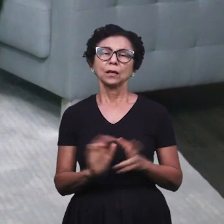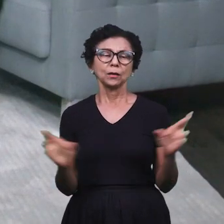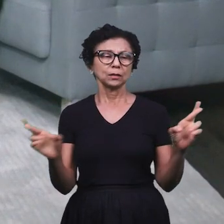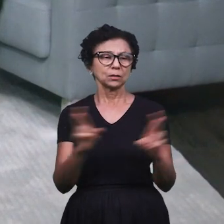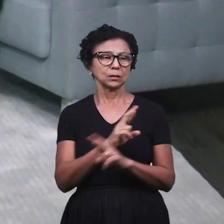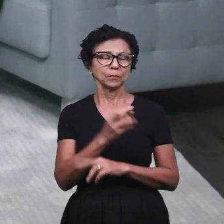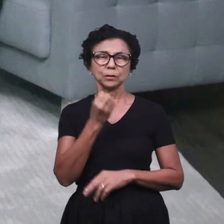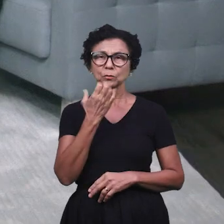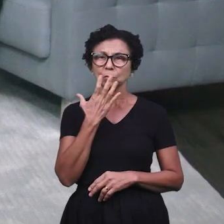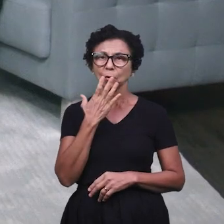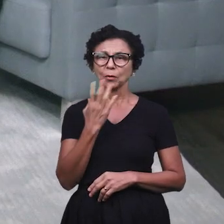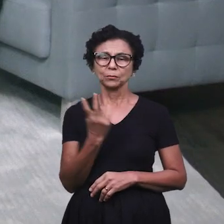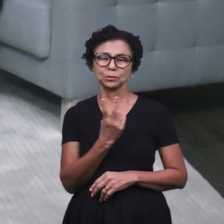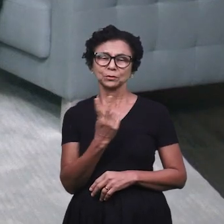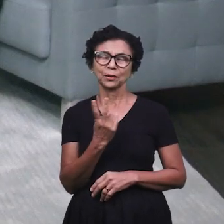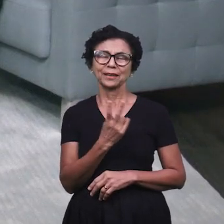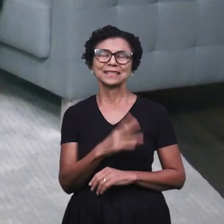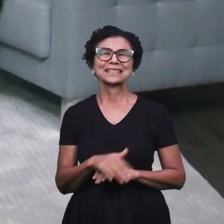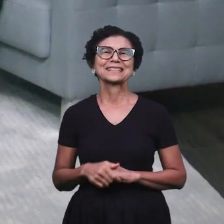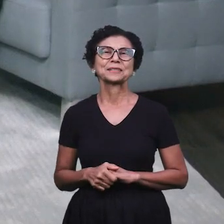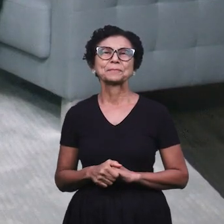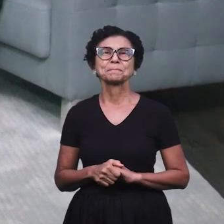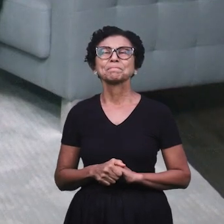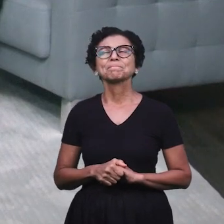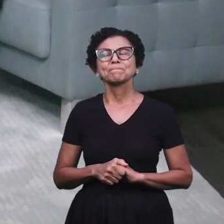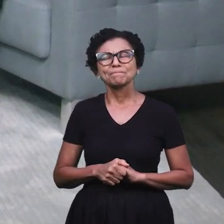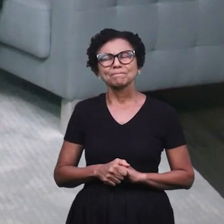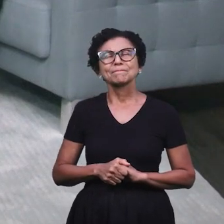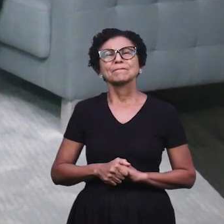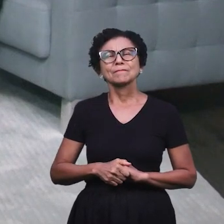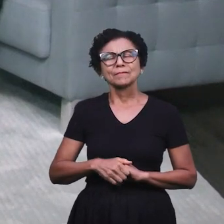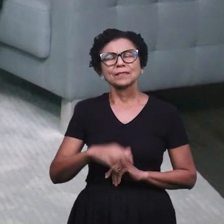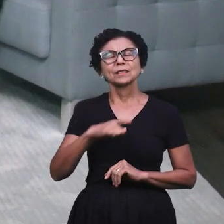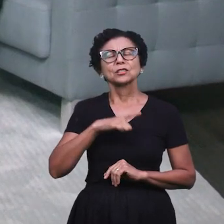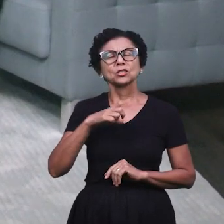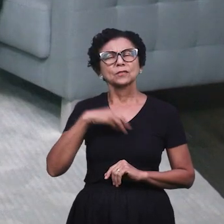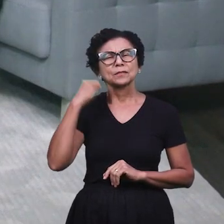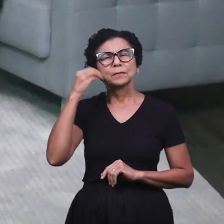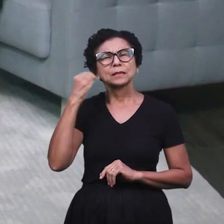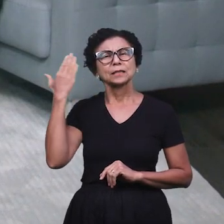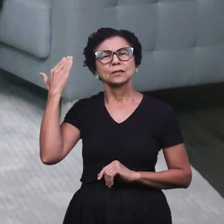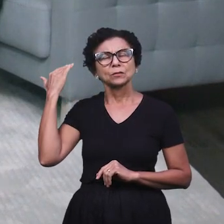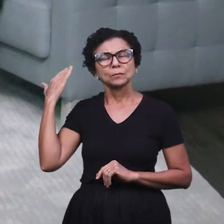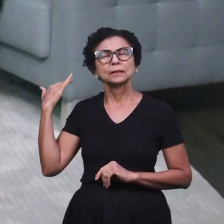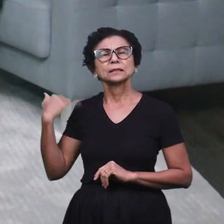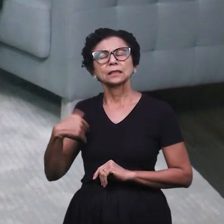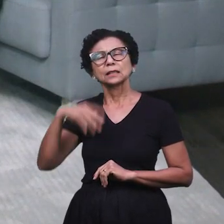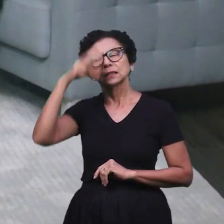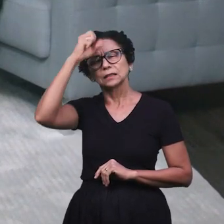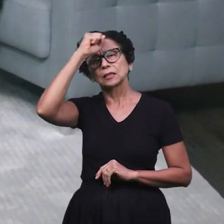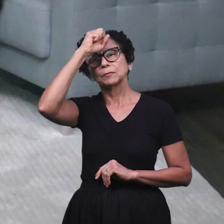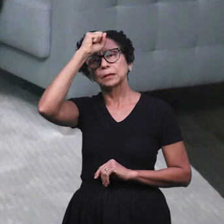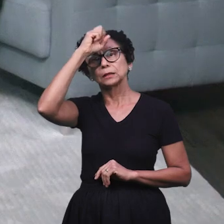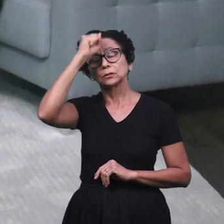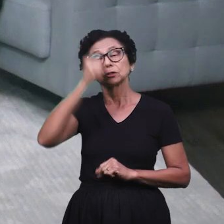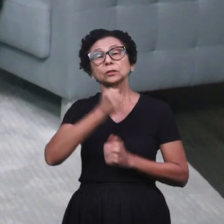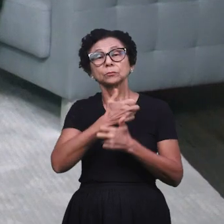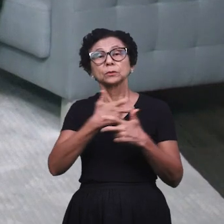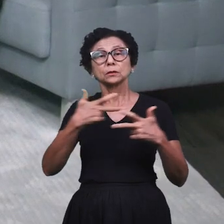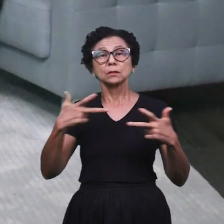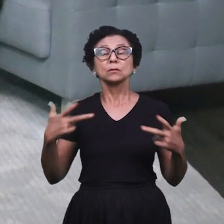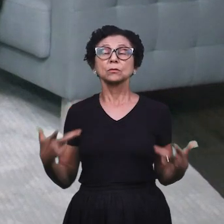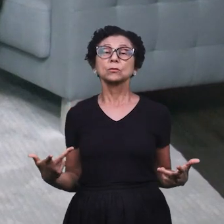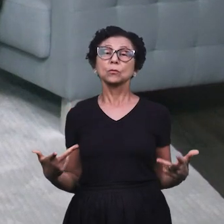lados, e era muito bom, e foi muito bom, e eu tive grande aprendizado de ter podido